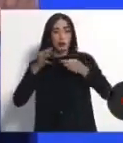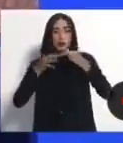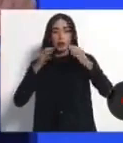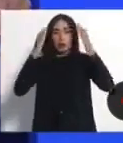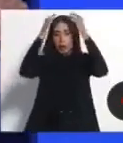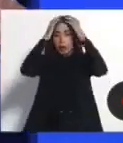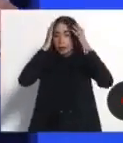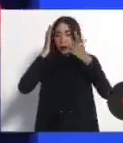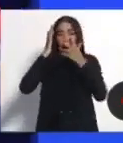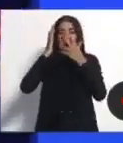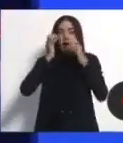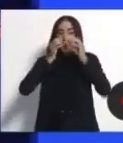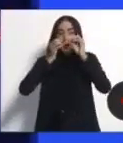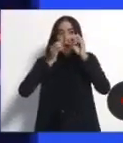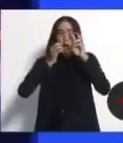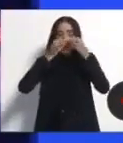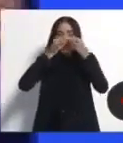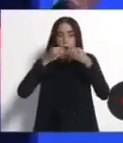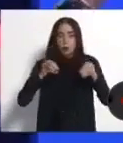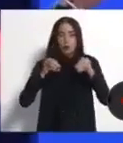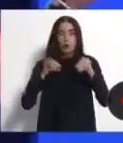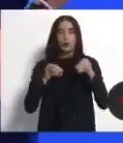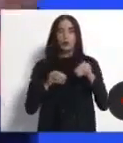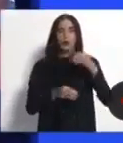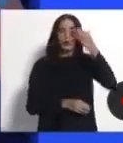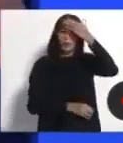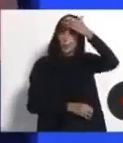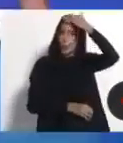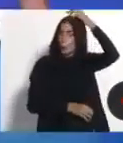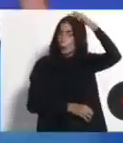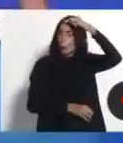ovo, toda, como é o nome dele?